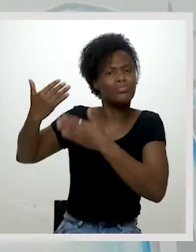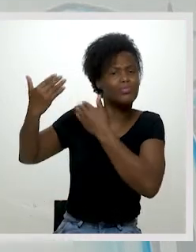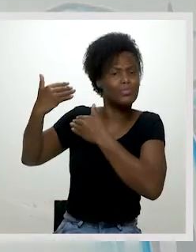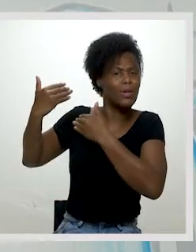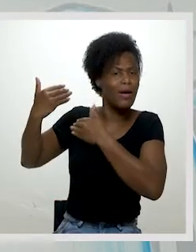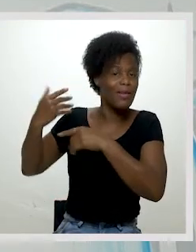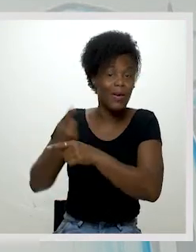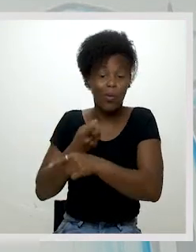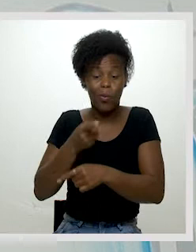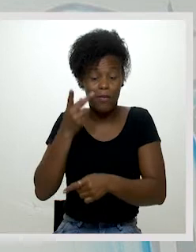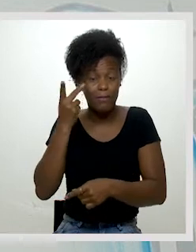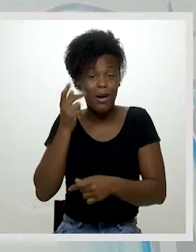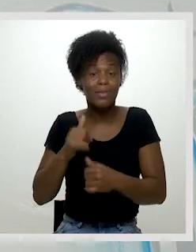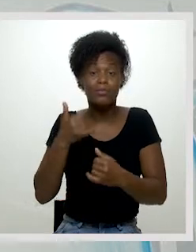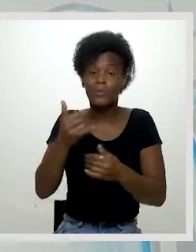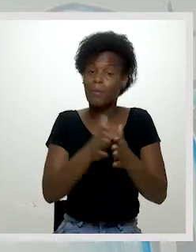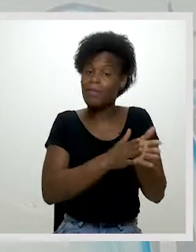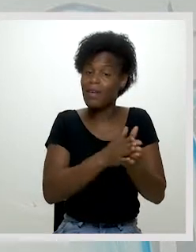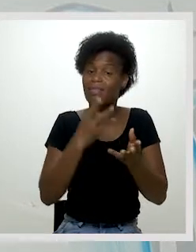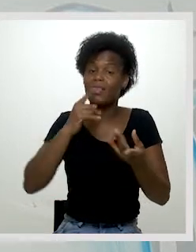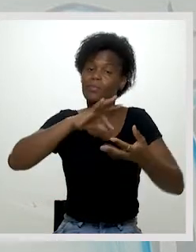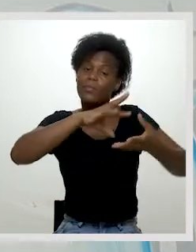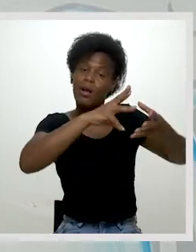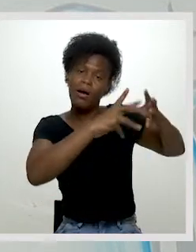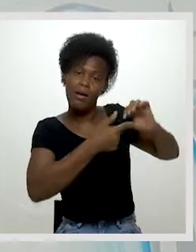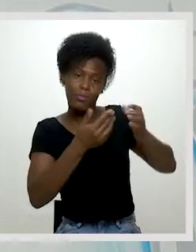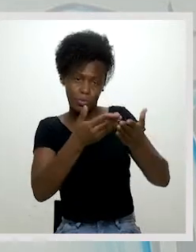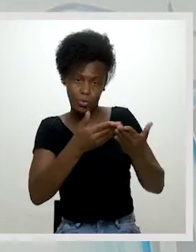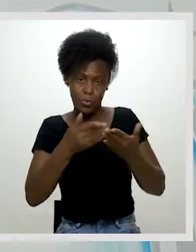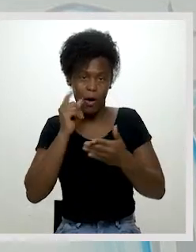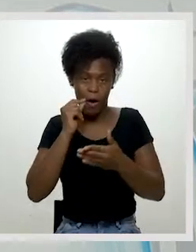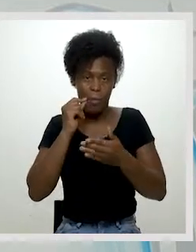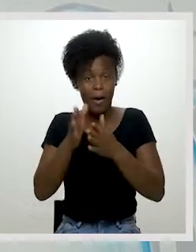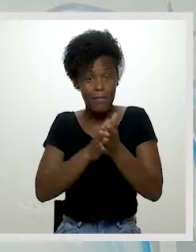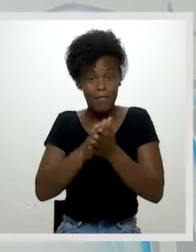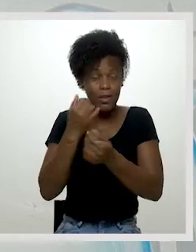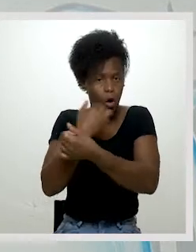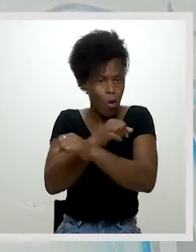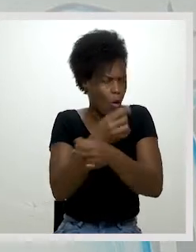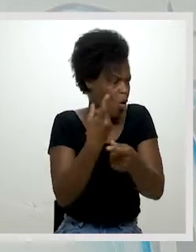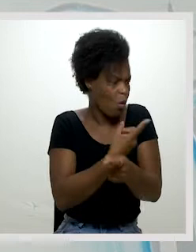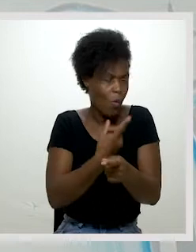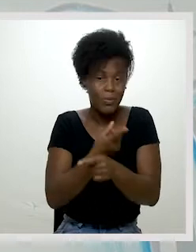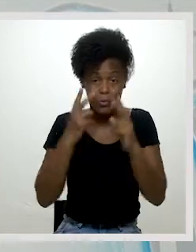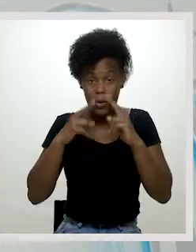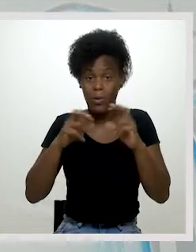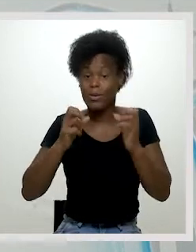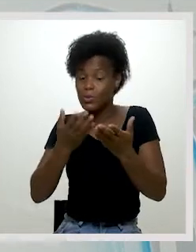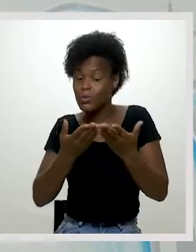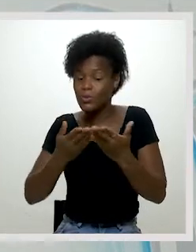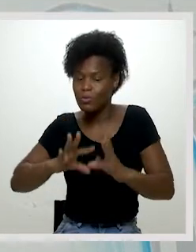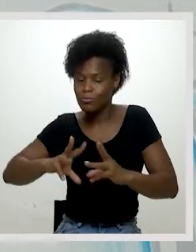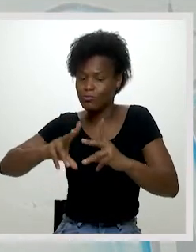daquele ser vivo e aproveitar para estudar a Terra. Então, o homem aproveita restos que encontra para estudar a